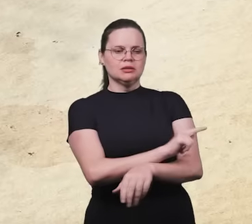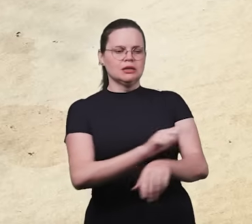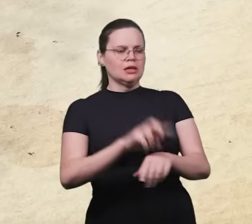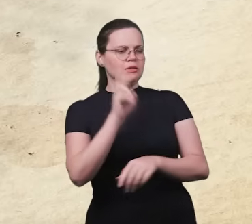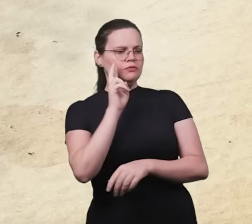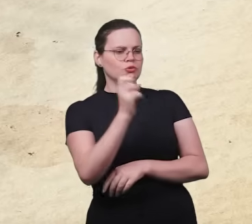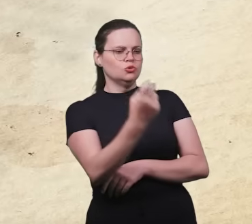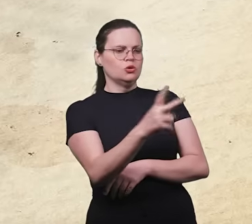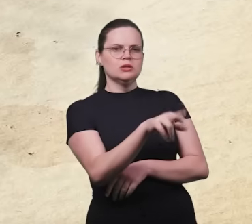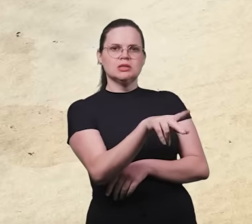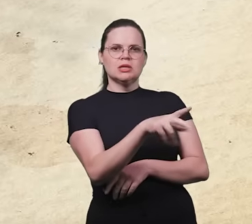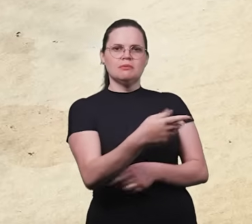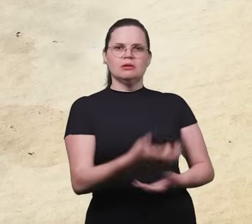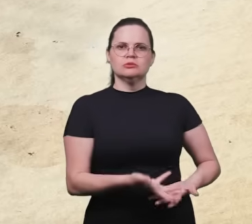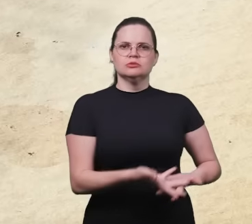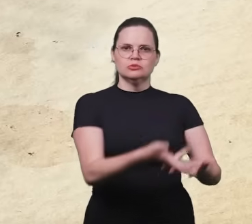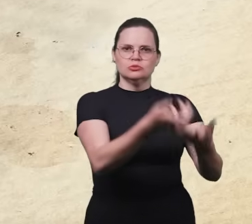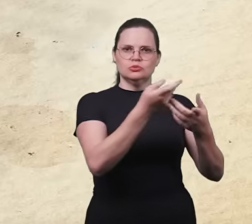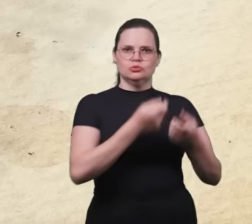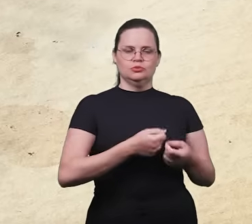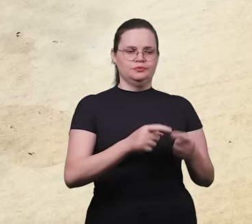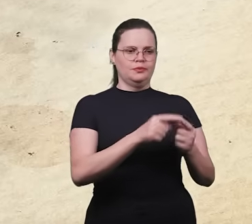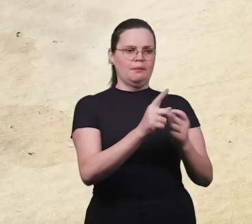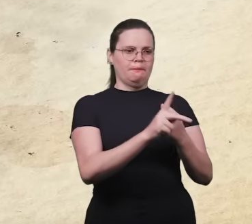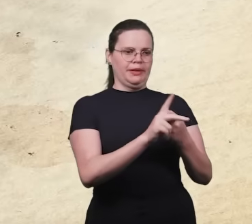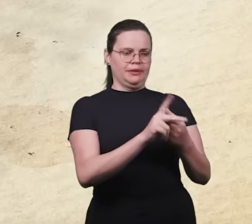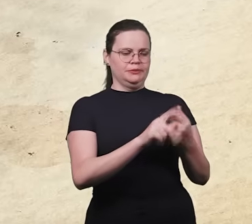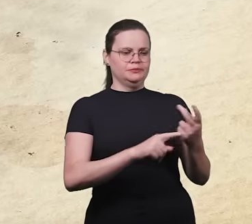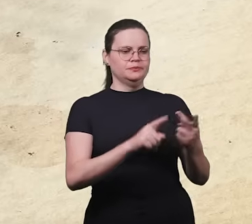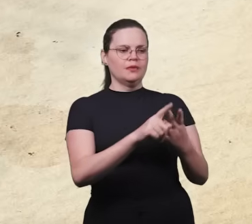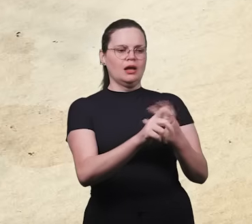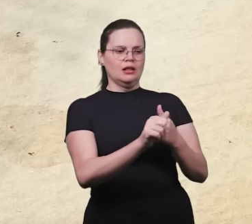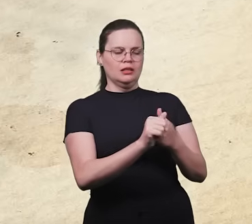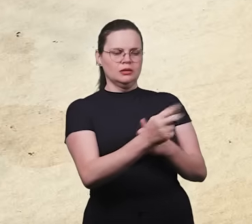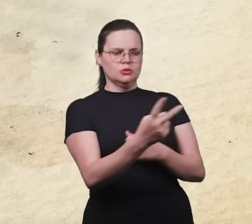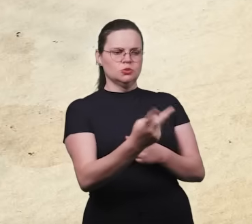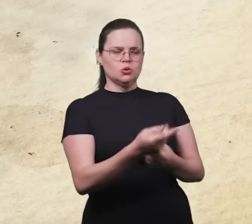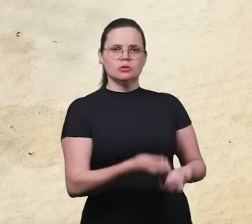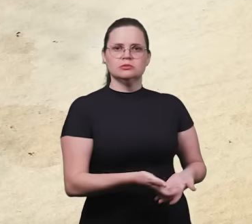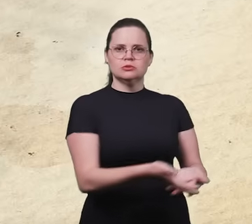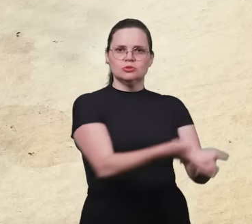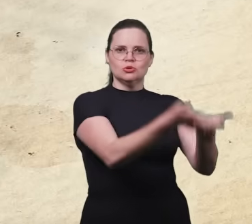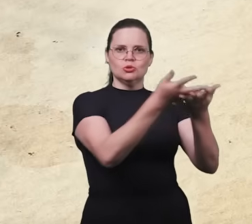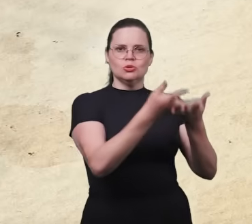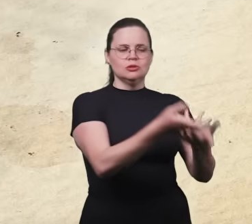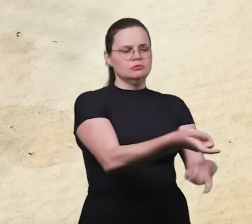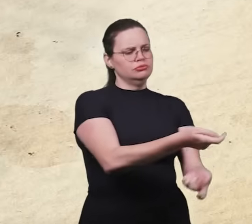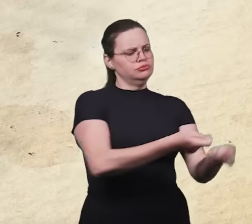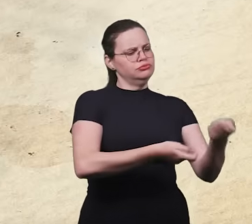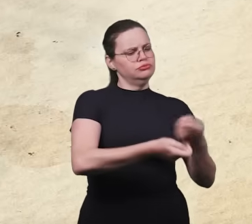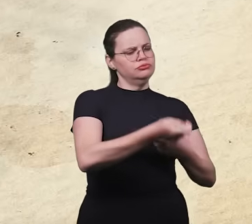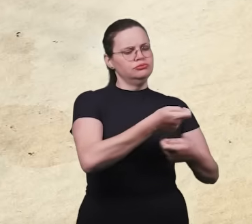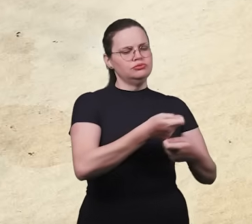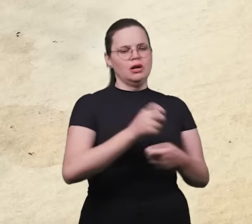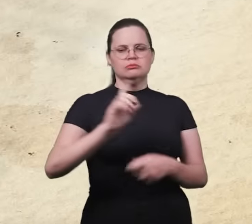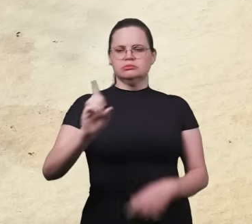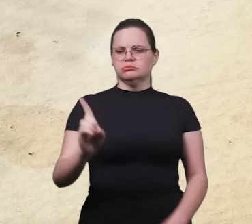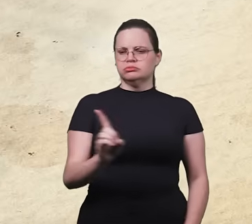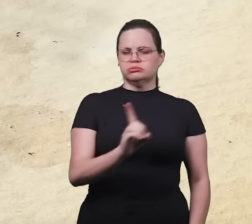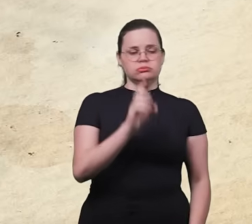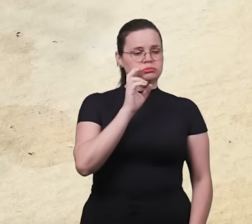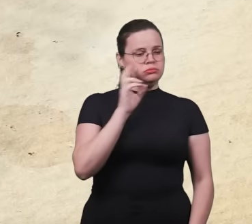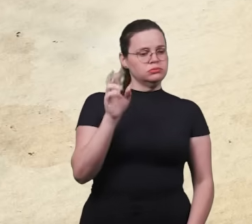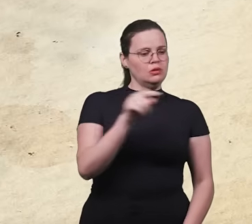Galileia, viu os dois irmãos, Simão, chamado Pedro, e André, os quais lançavam as redes ao